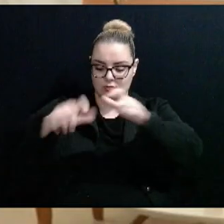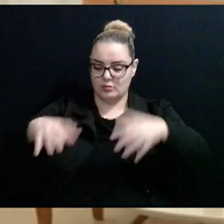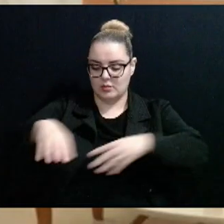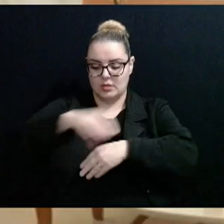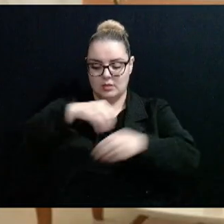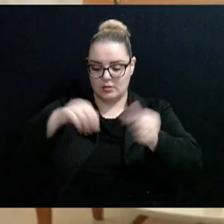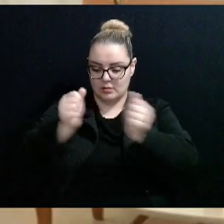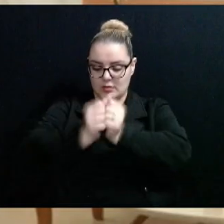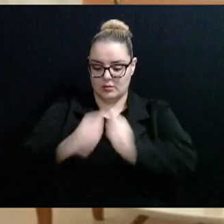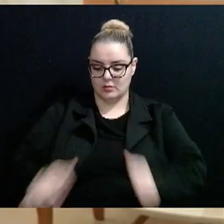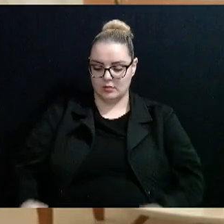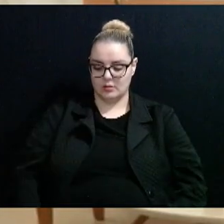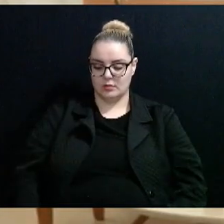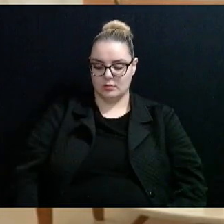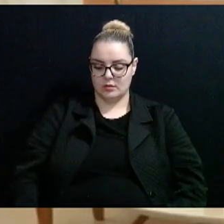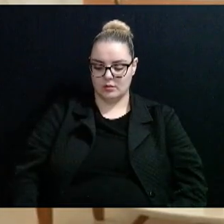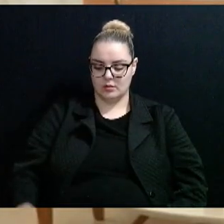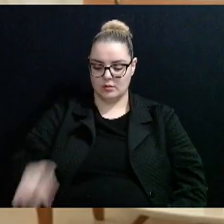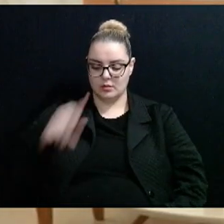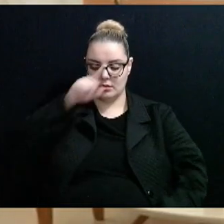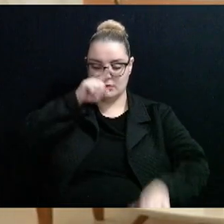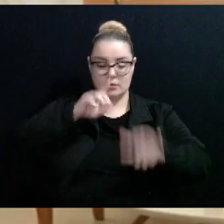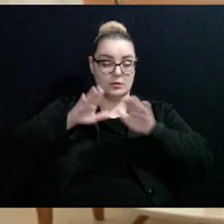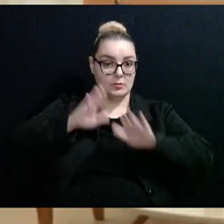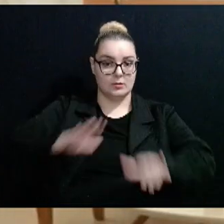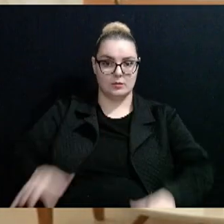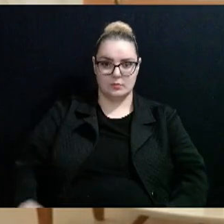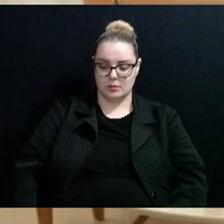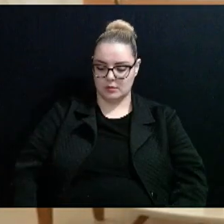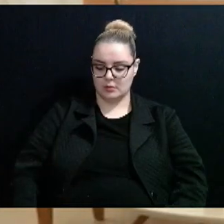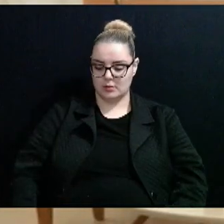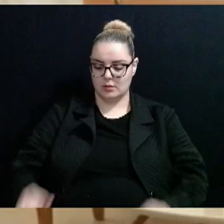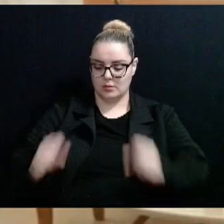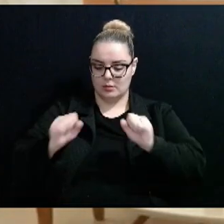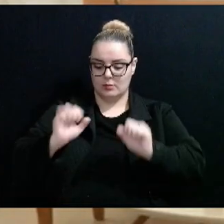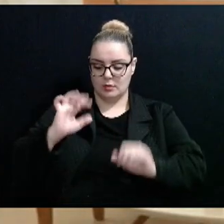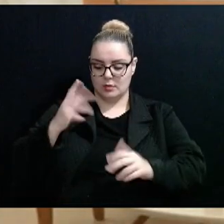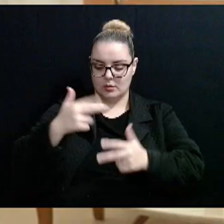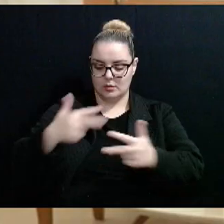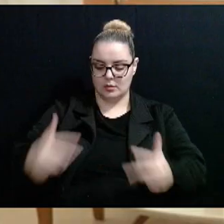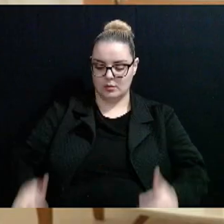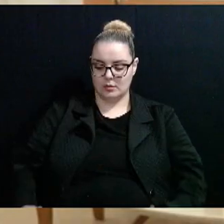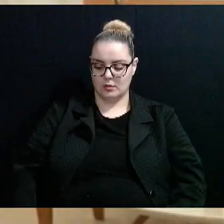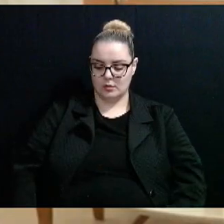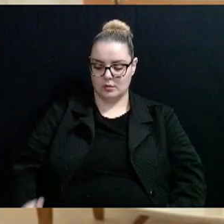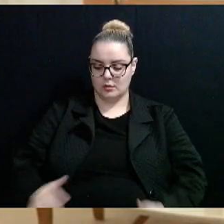muito cuidado com isso, porque às vezes pode acontecer coisas que são irreversíveis.